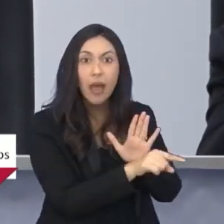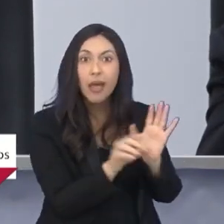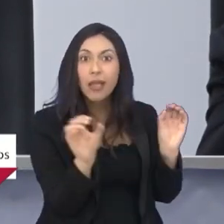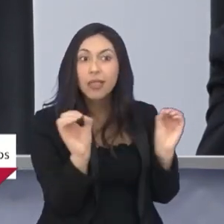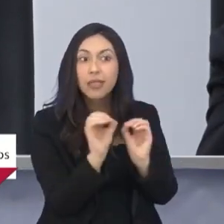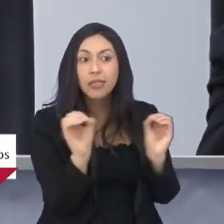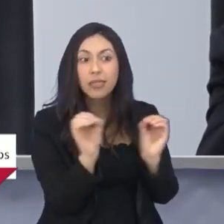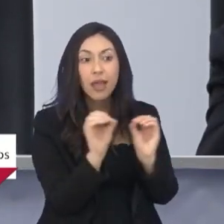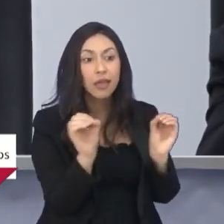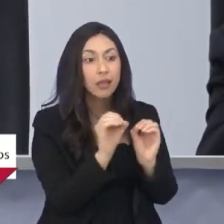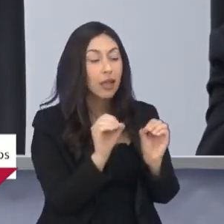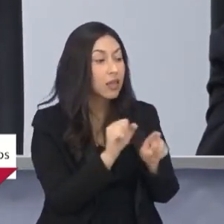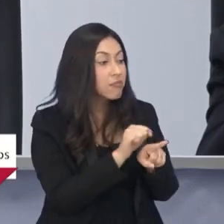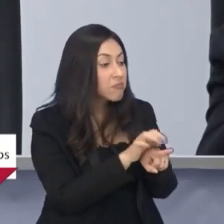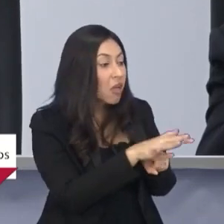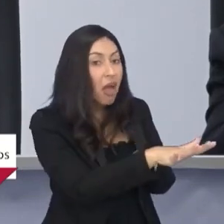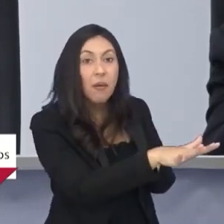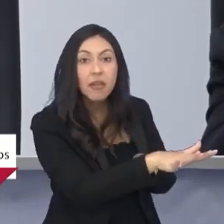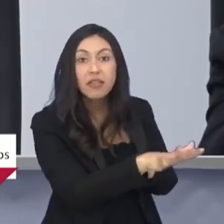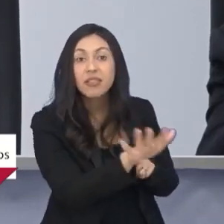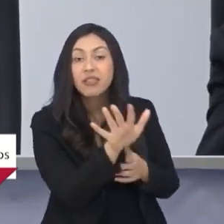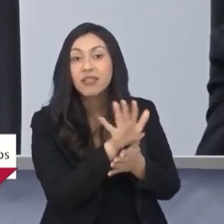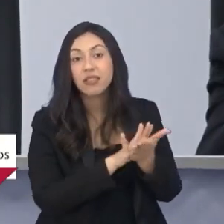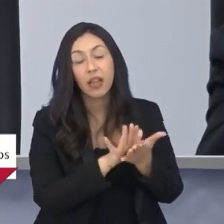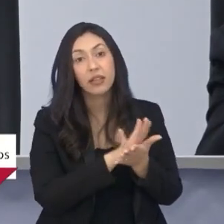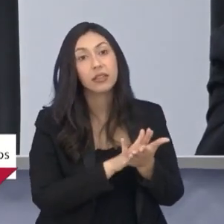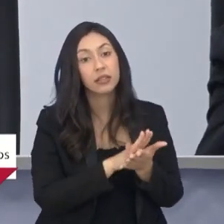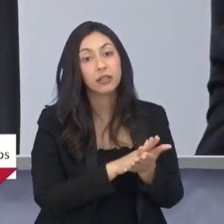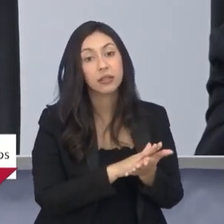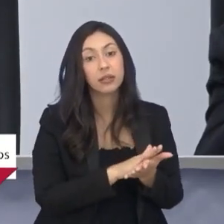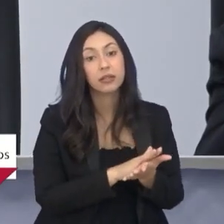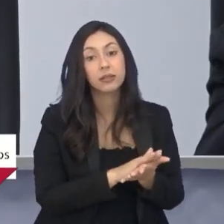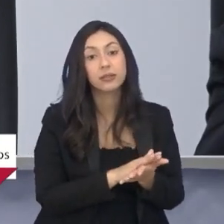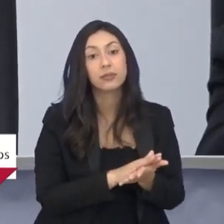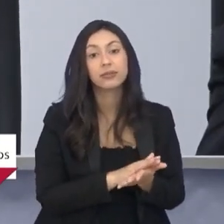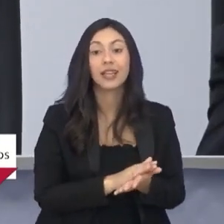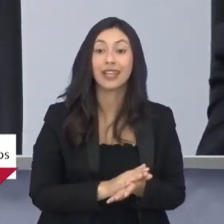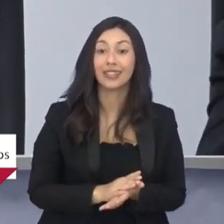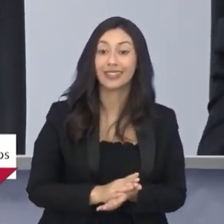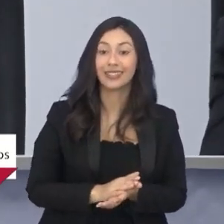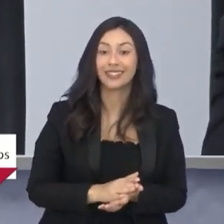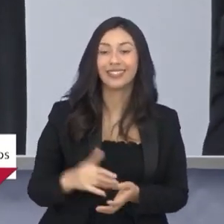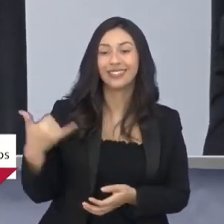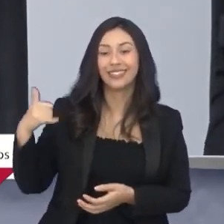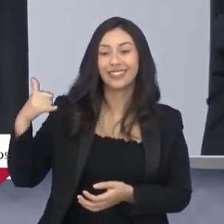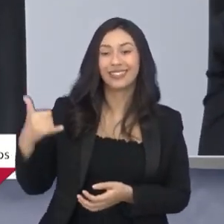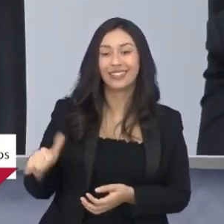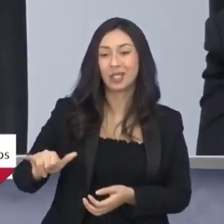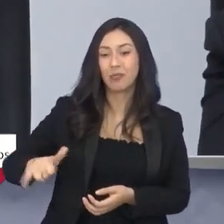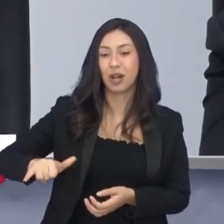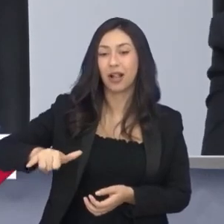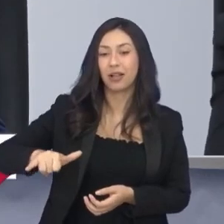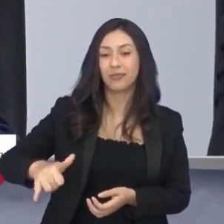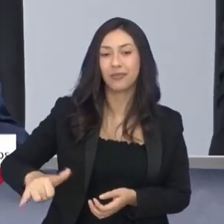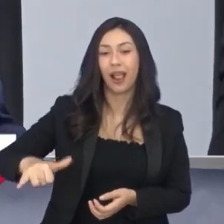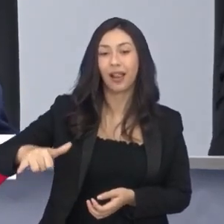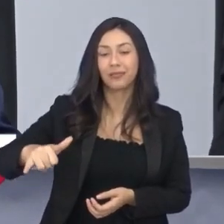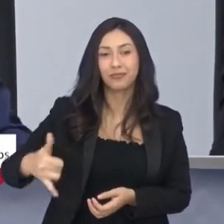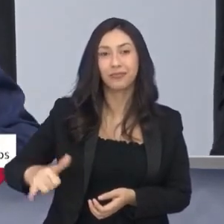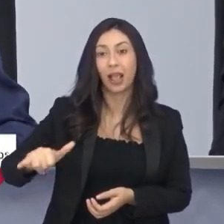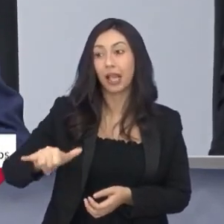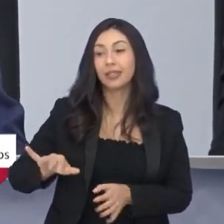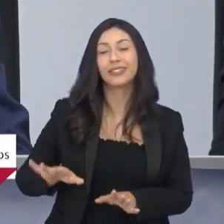demanda Esse é o meu compromisso de encerrar exatamente eh eu coloco aí me falta 3